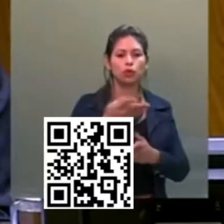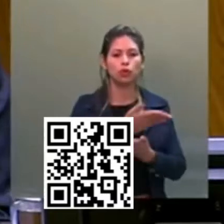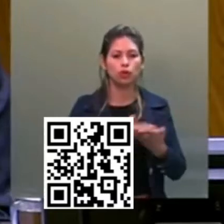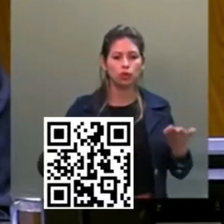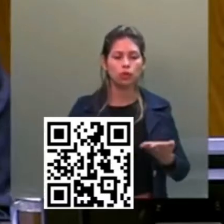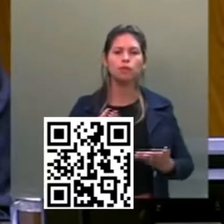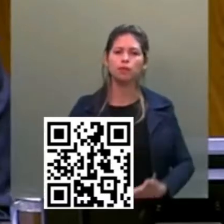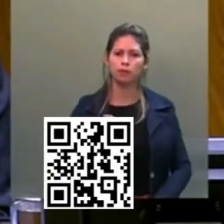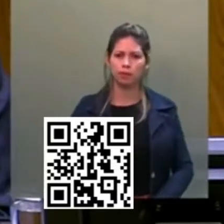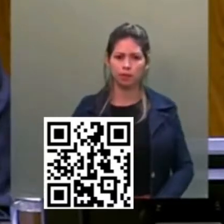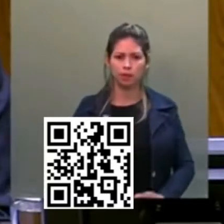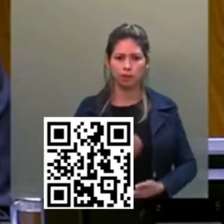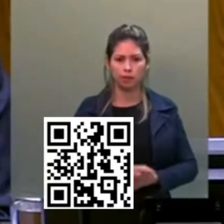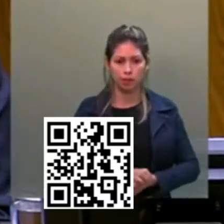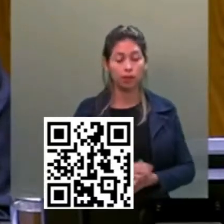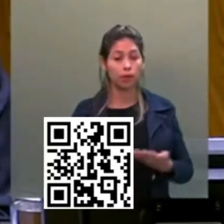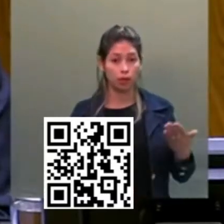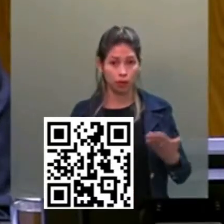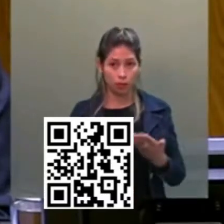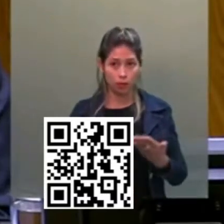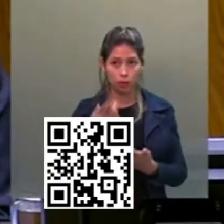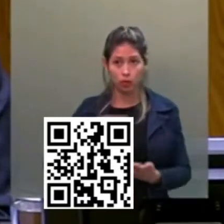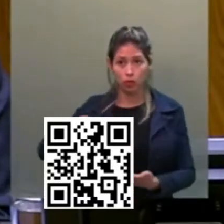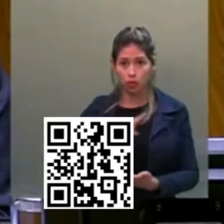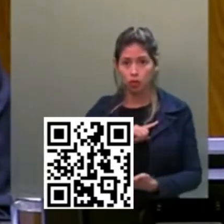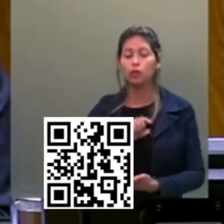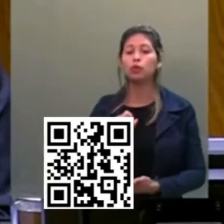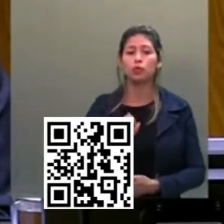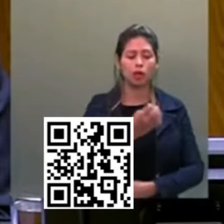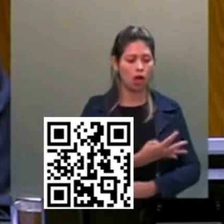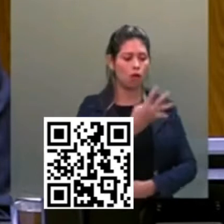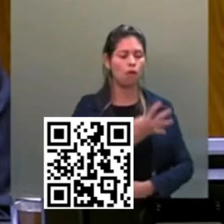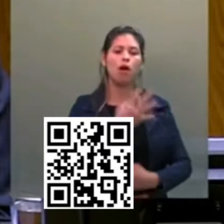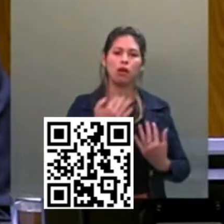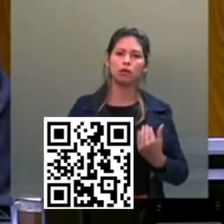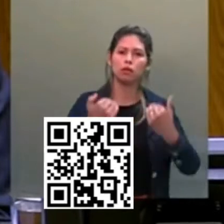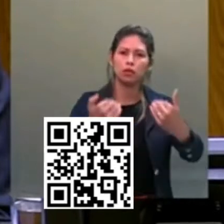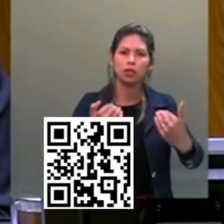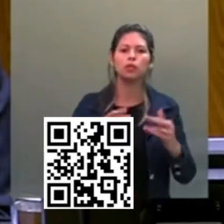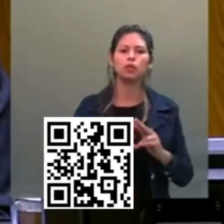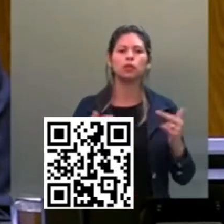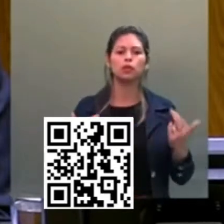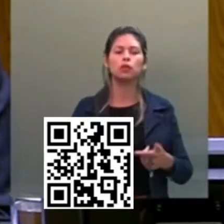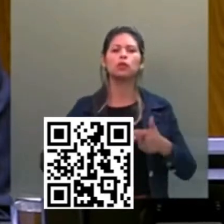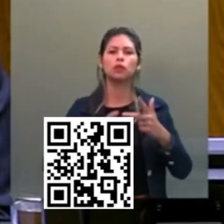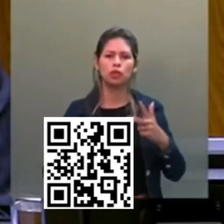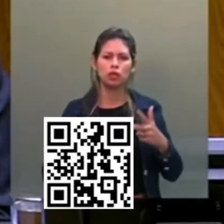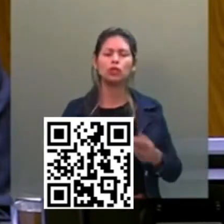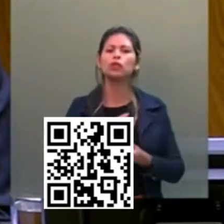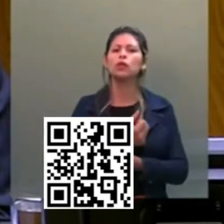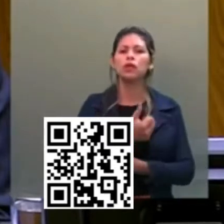É com muita satisfação que inauguramos hoje a 4ª sessão legislativa da 56ª